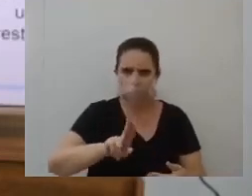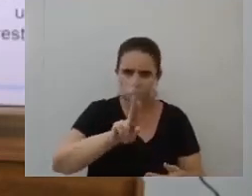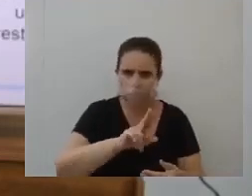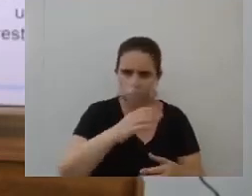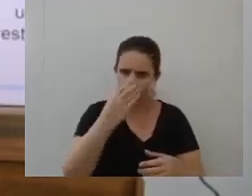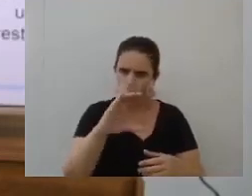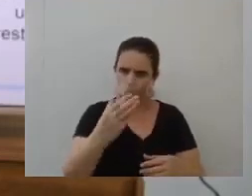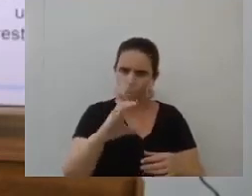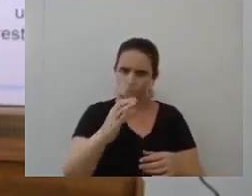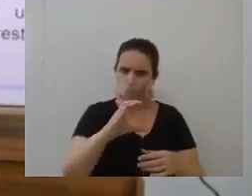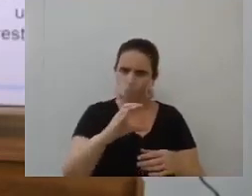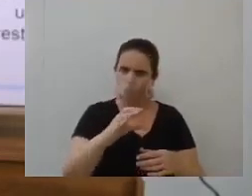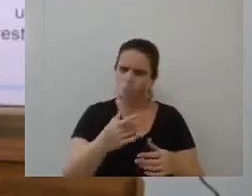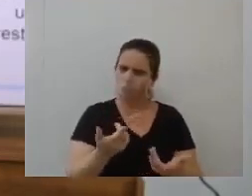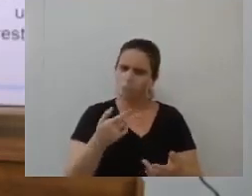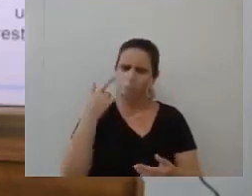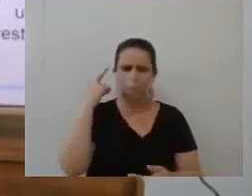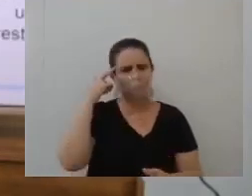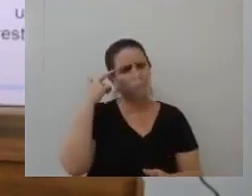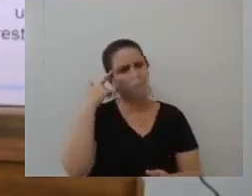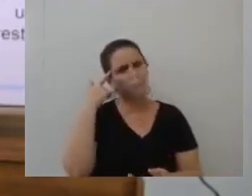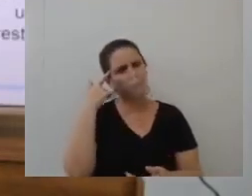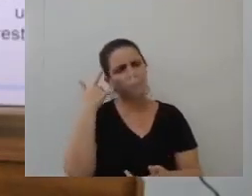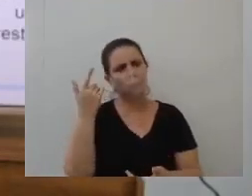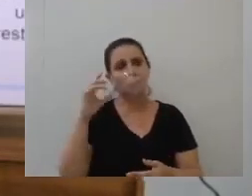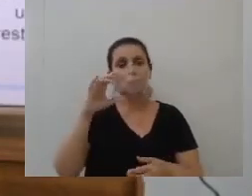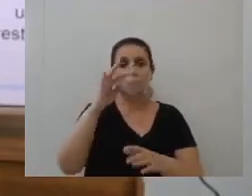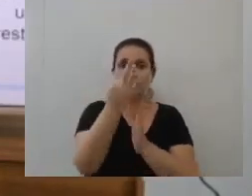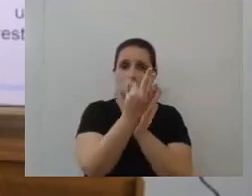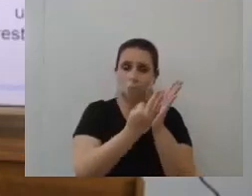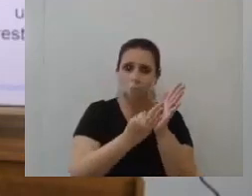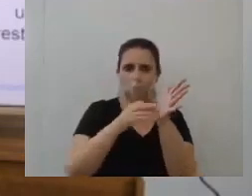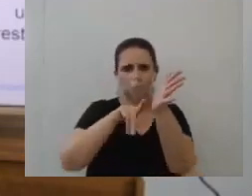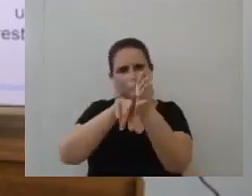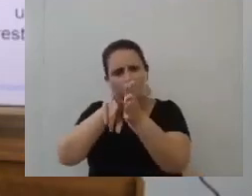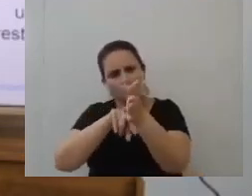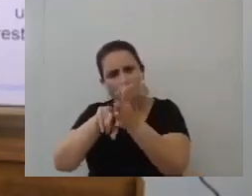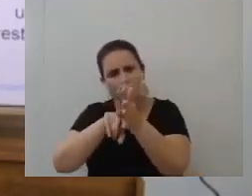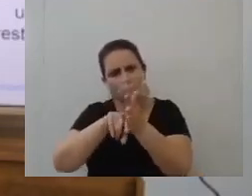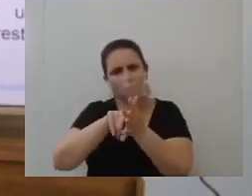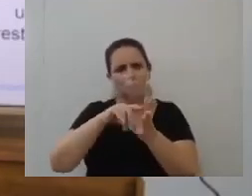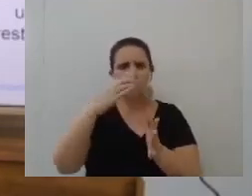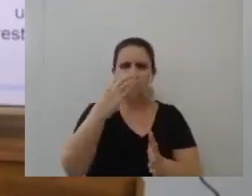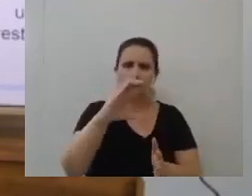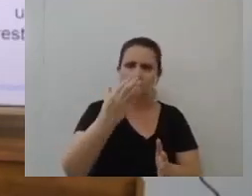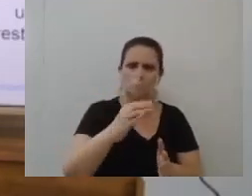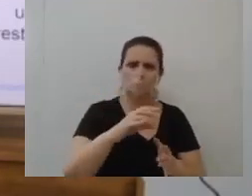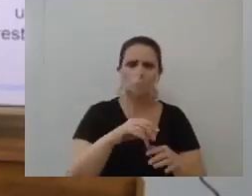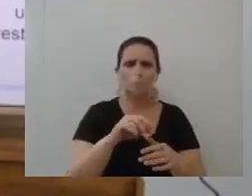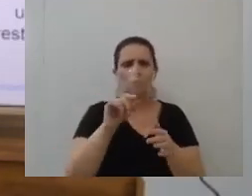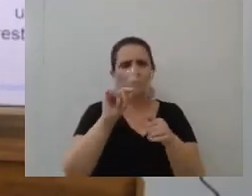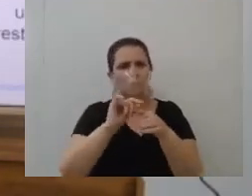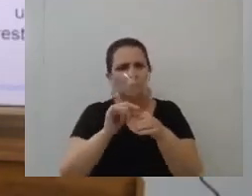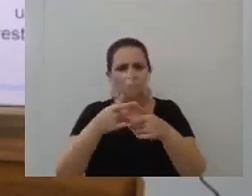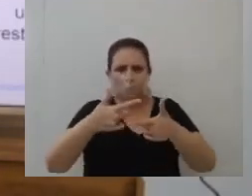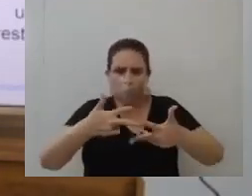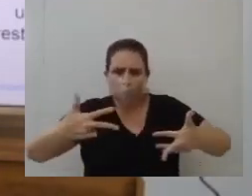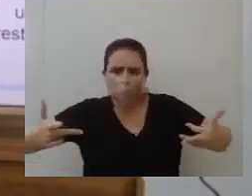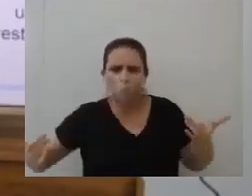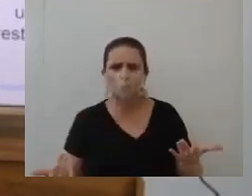textos científicos, analisem. Textos científicos, pesquisas, os cientistas quando produzem